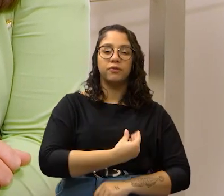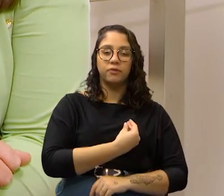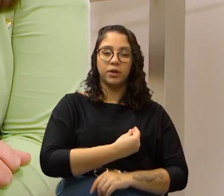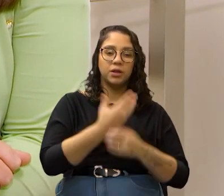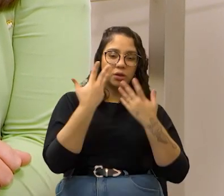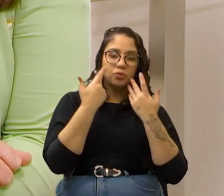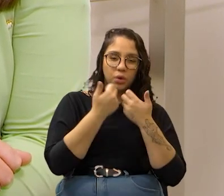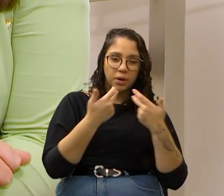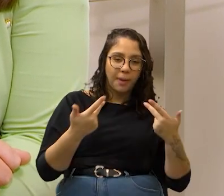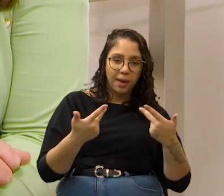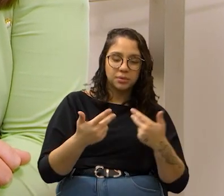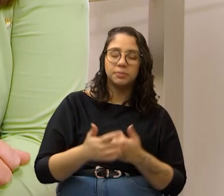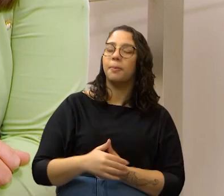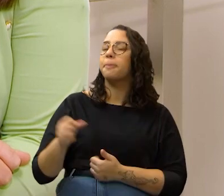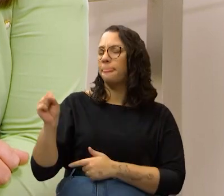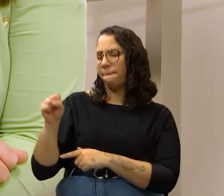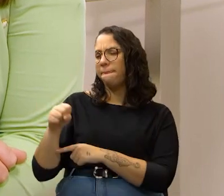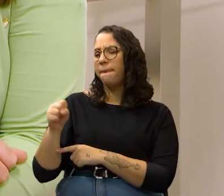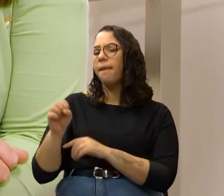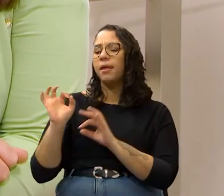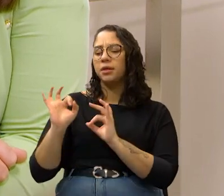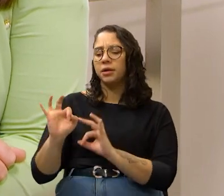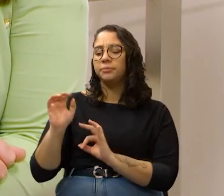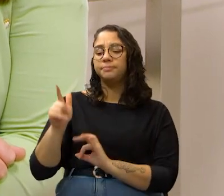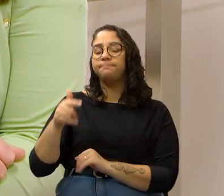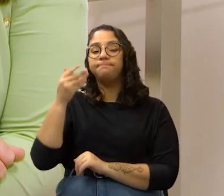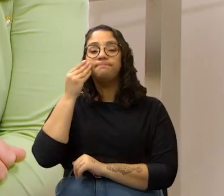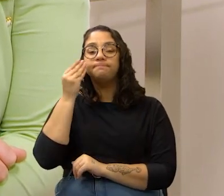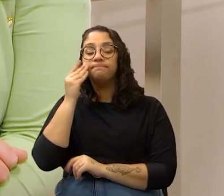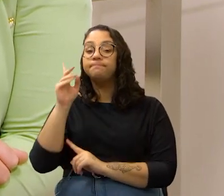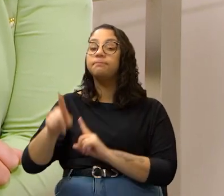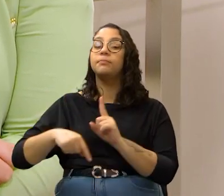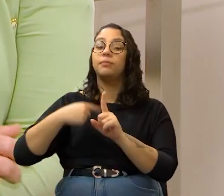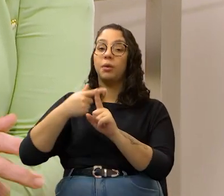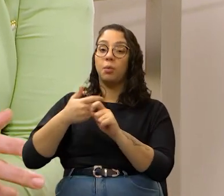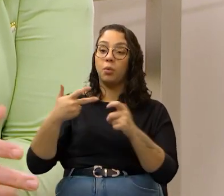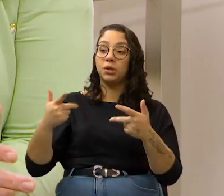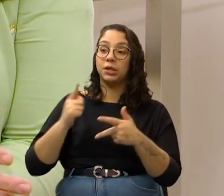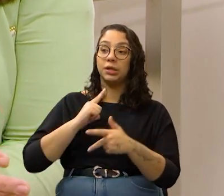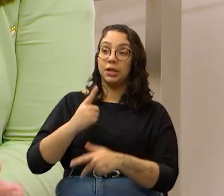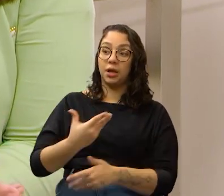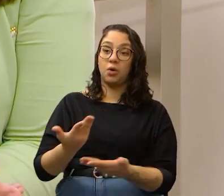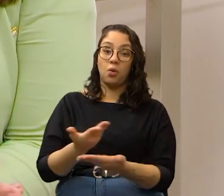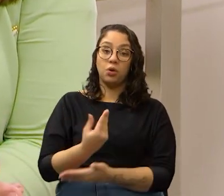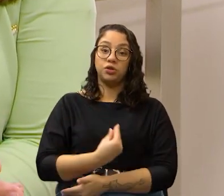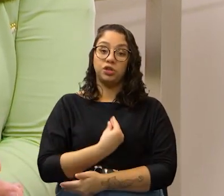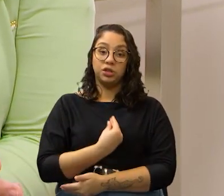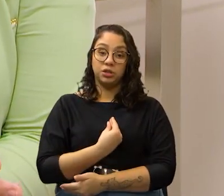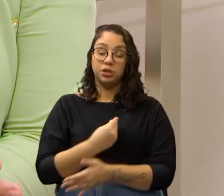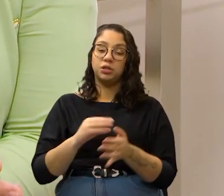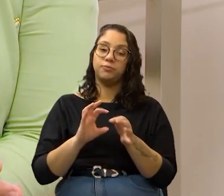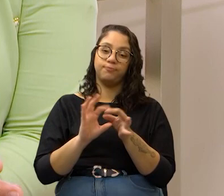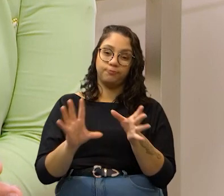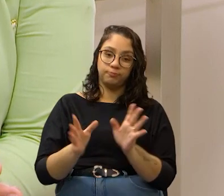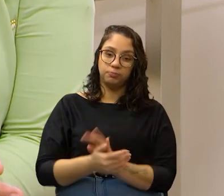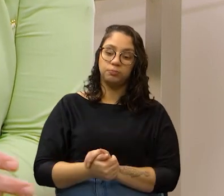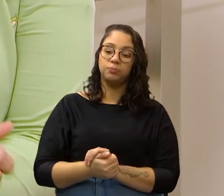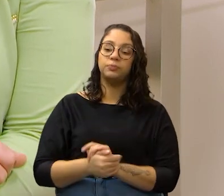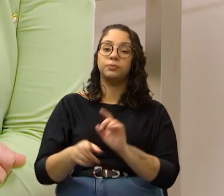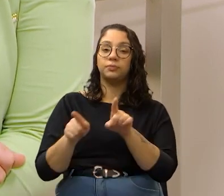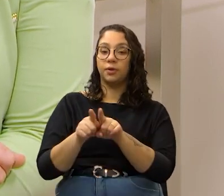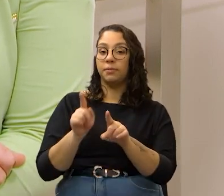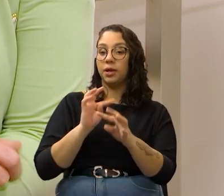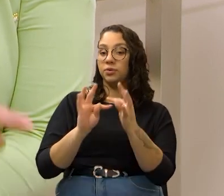grande diferencial na vida desses bichinhos? Sim, com certeza, né? É uma abordagem a mais que a gente tem atualmente